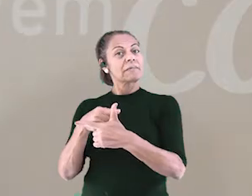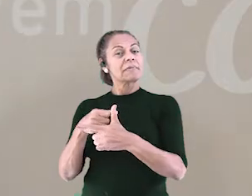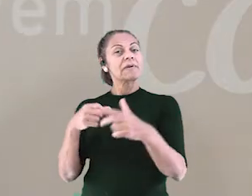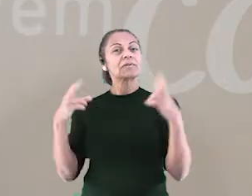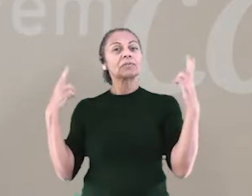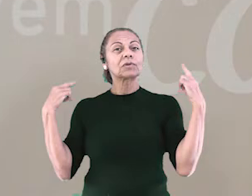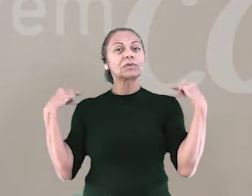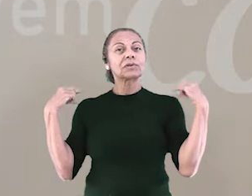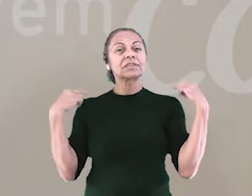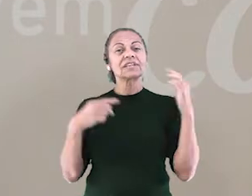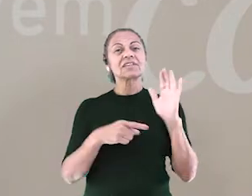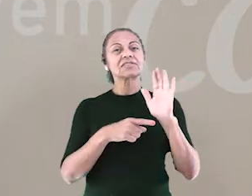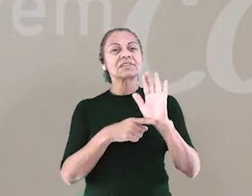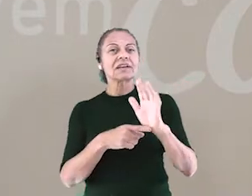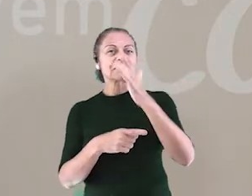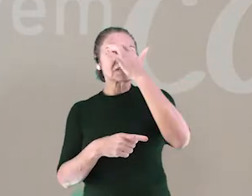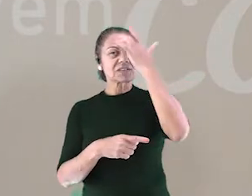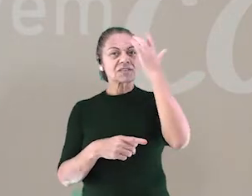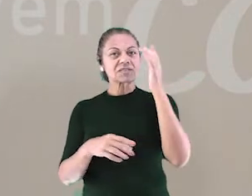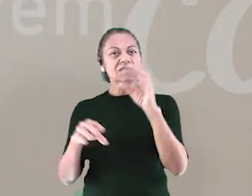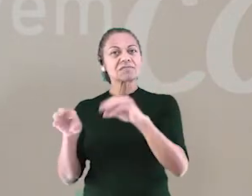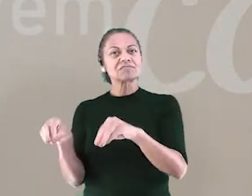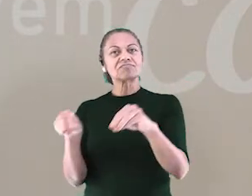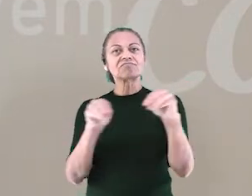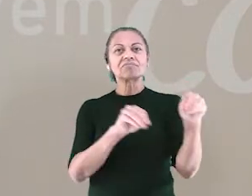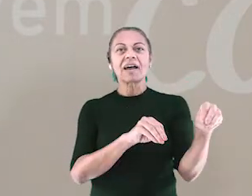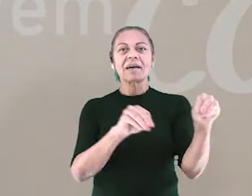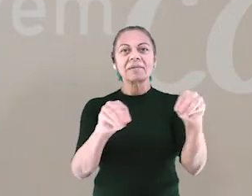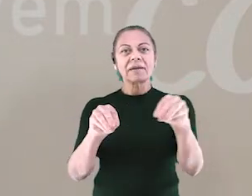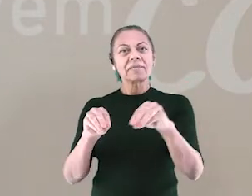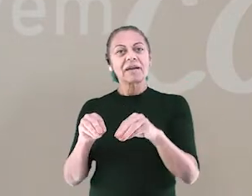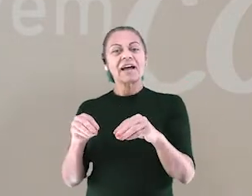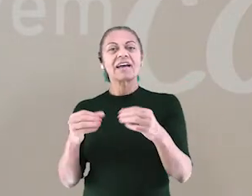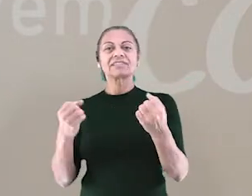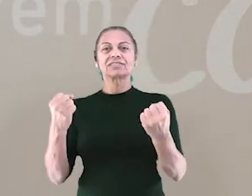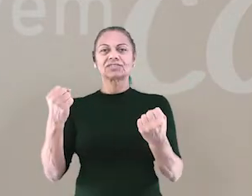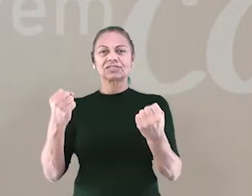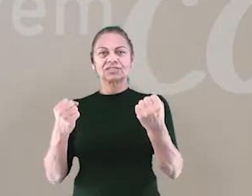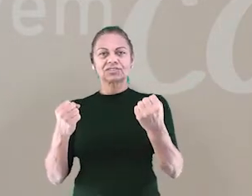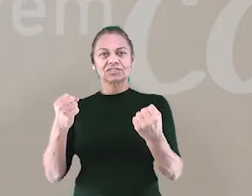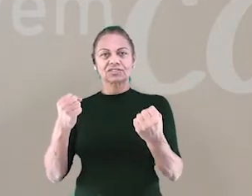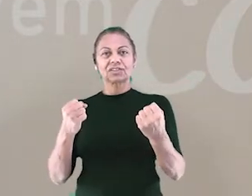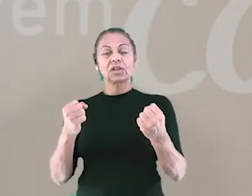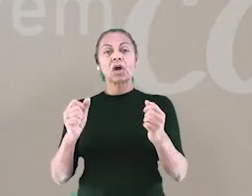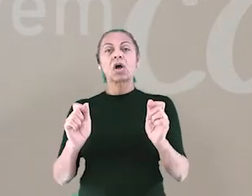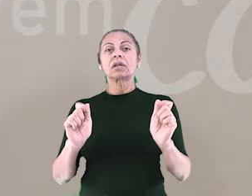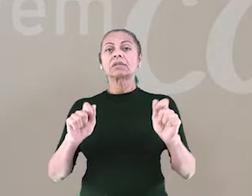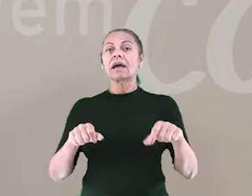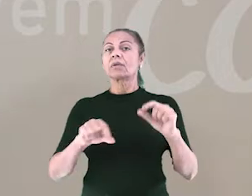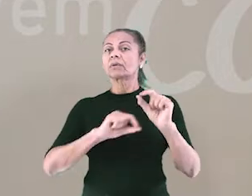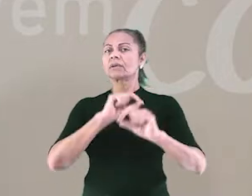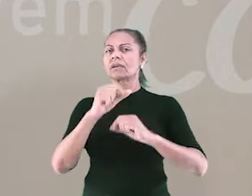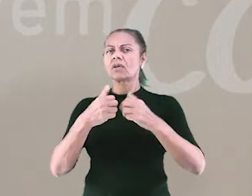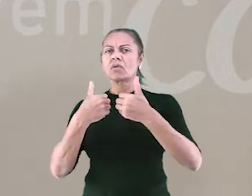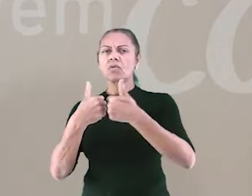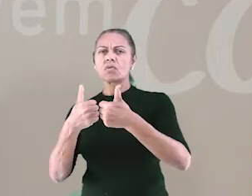Ou seja, o papel do motorista é levar as pessoas de um lugar para o outro, dirigindo algum veículo.